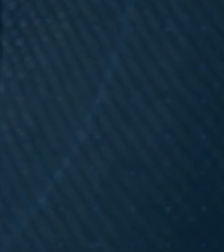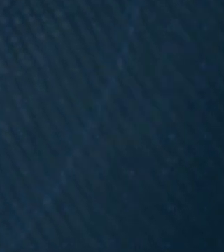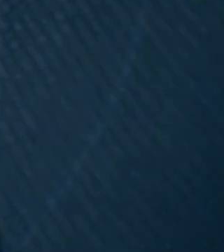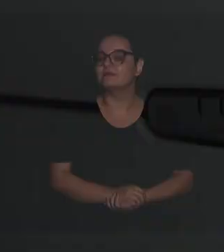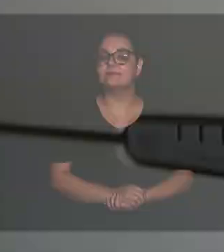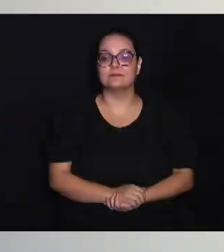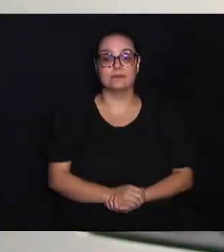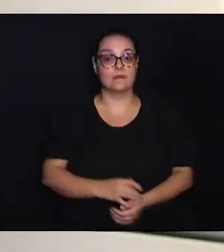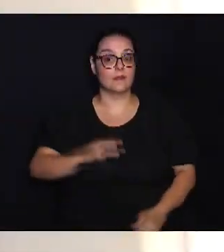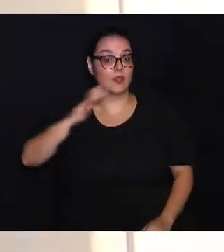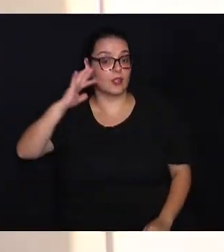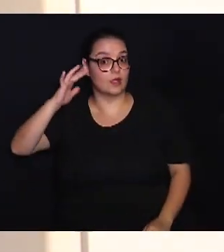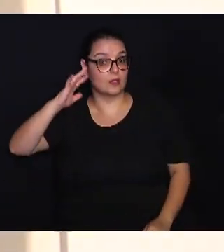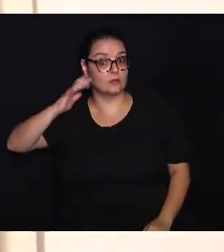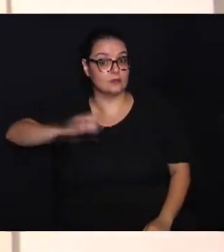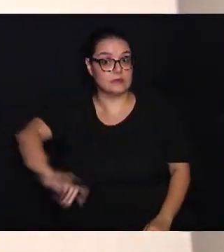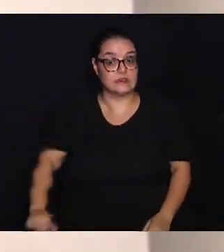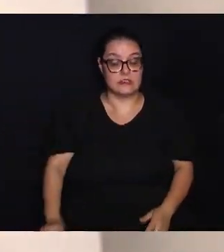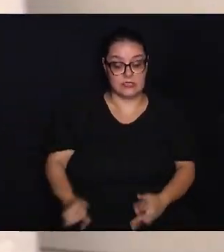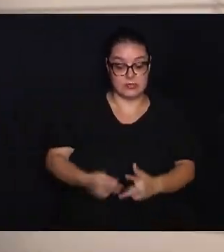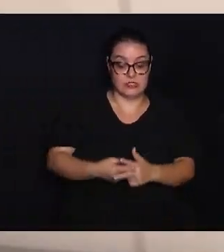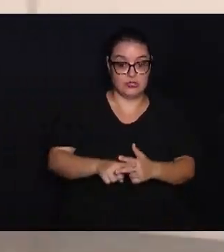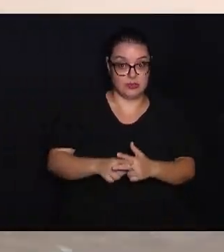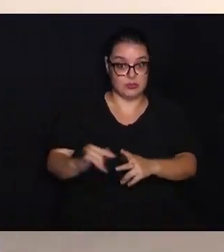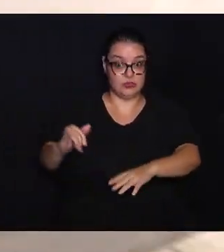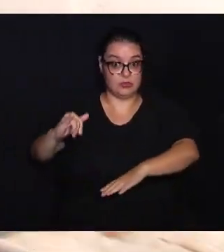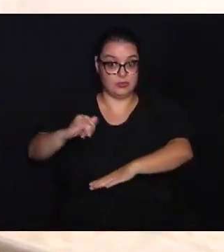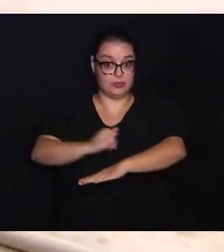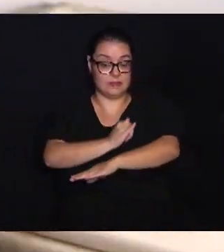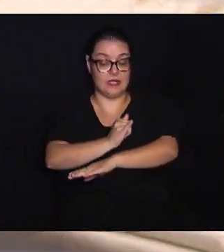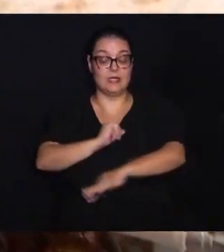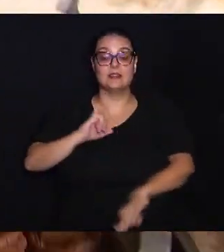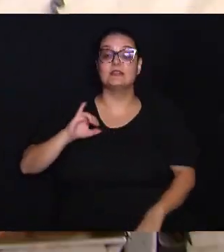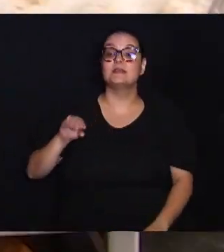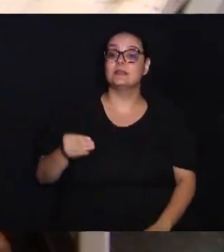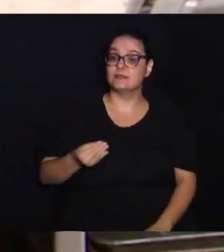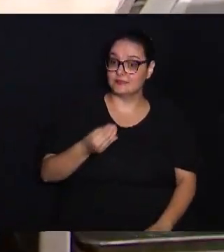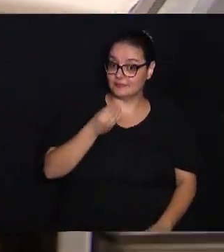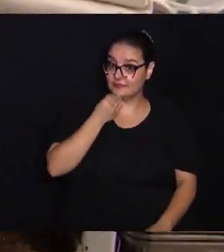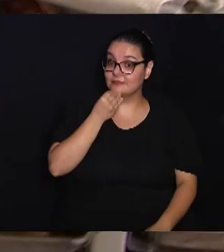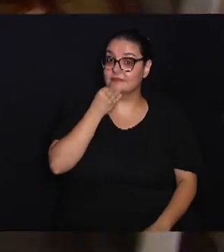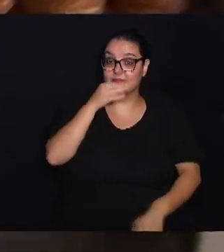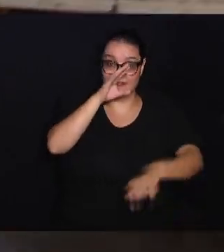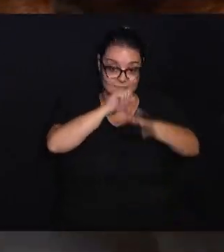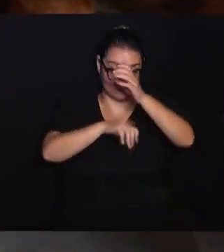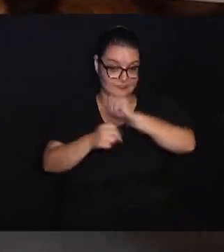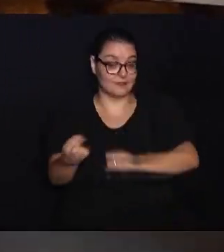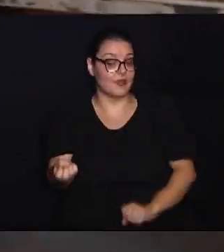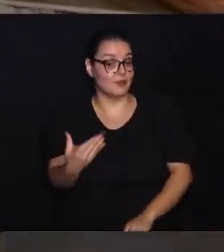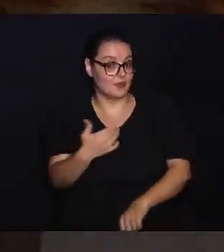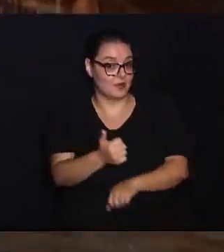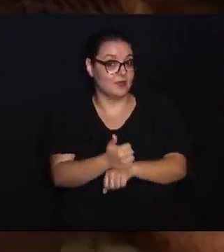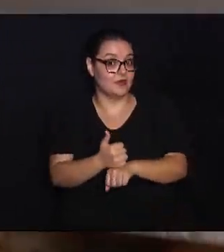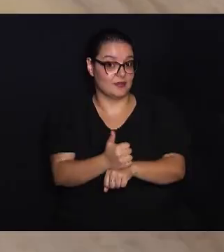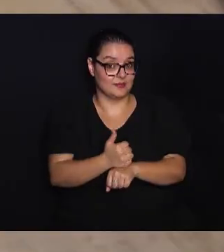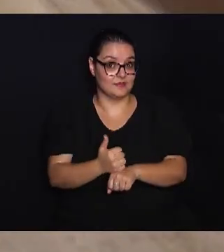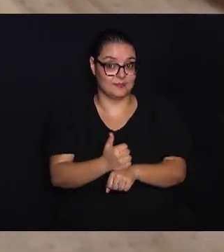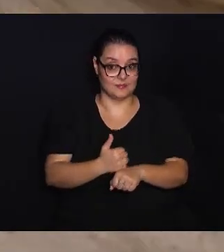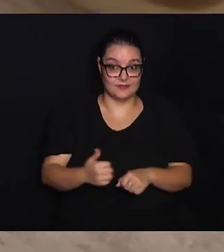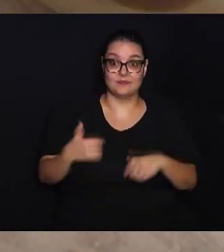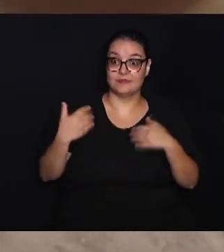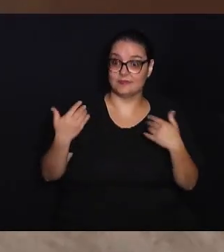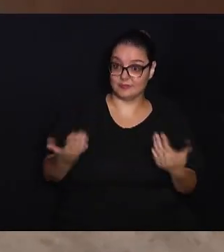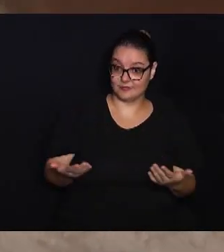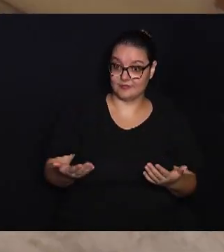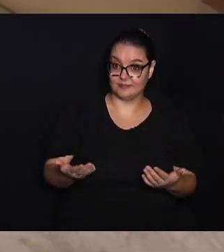natural um sonho de ser mecânico de avião e uma oportunidade em aprender uma nova profissão que